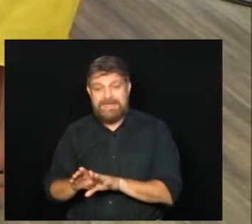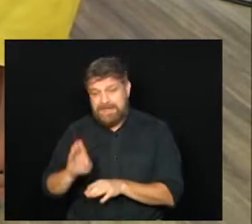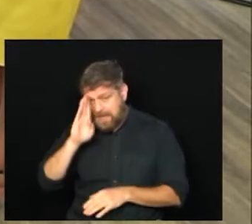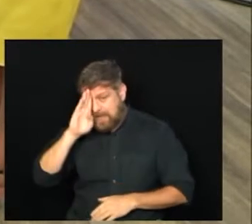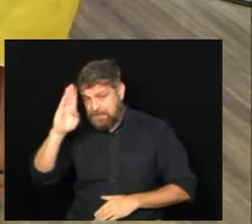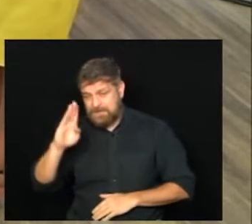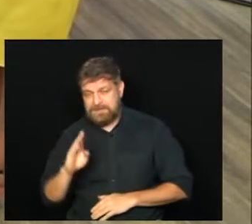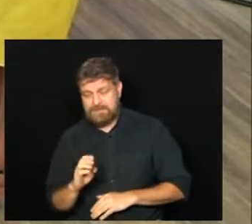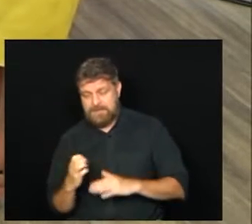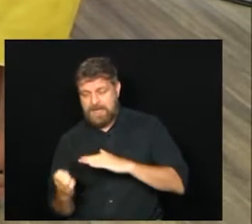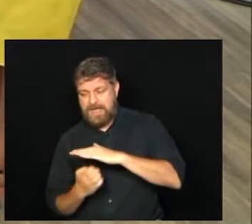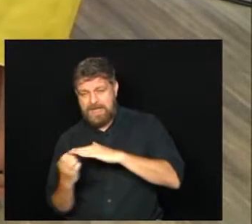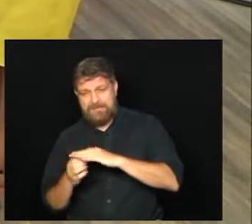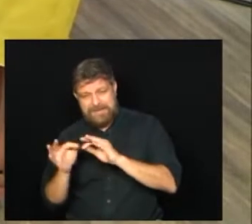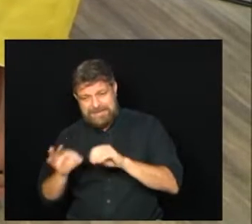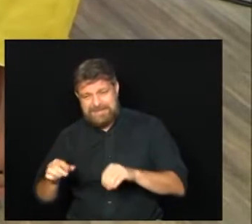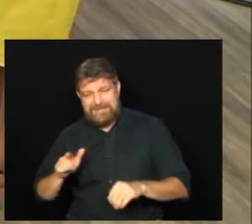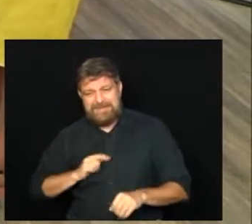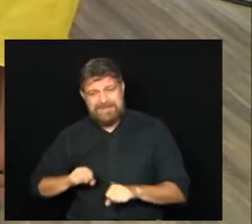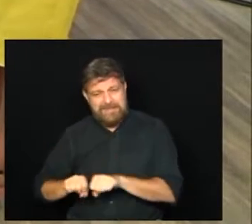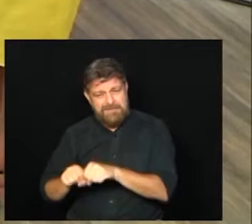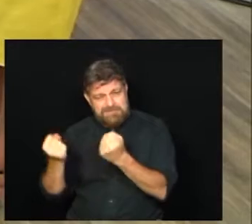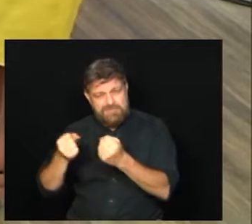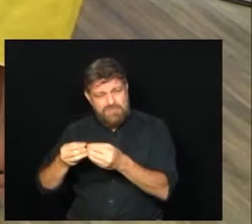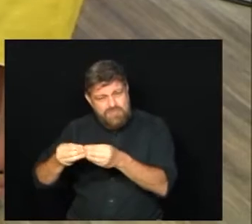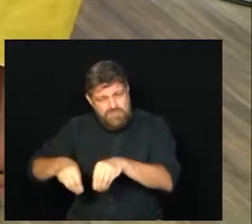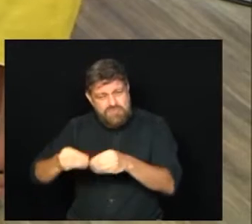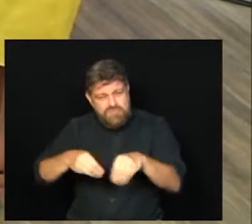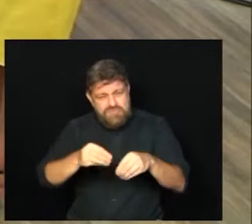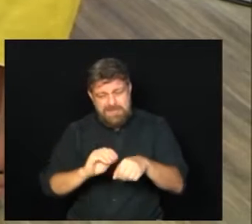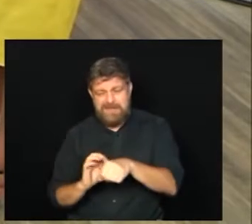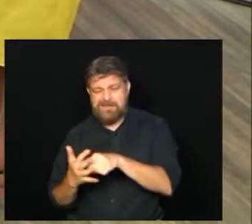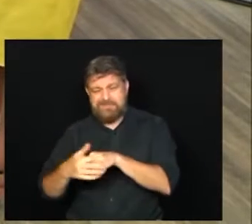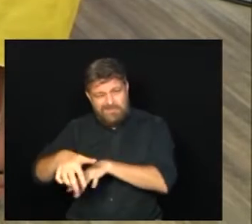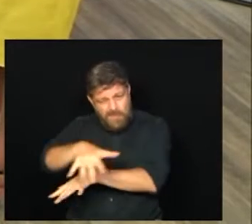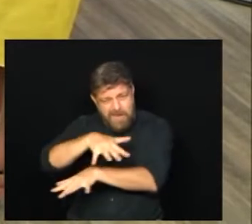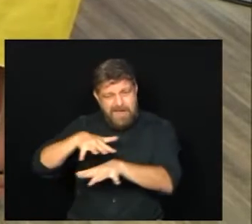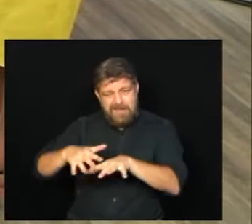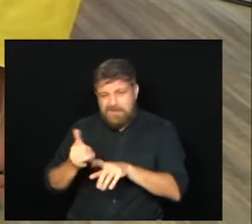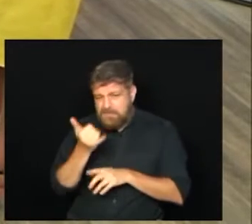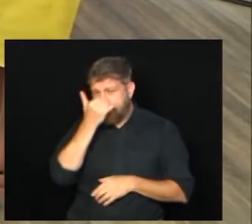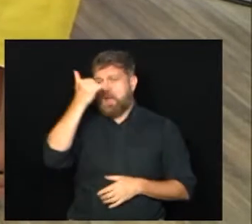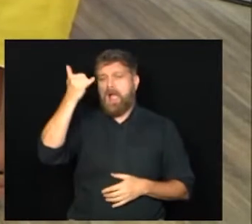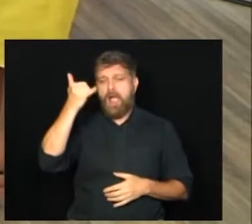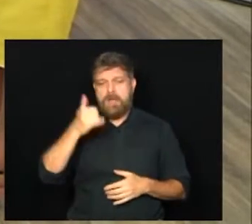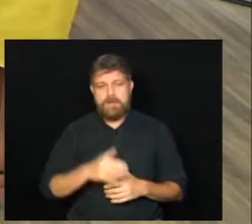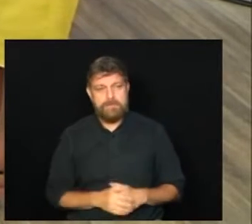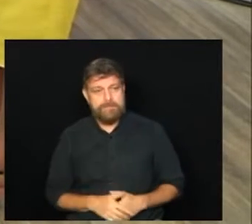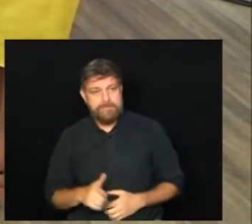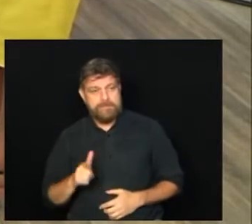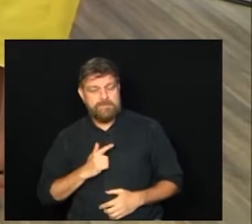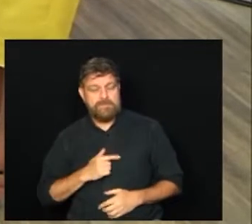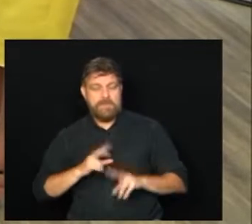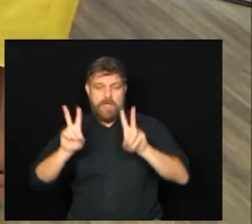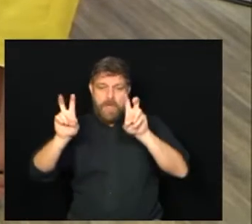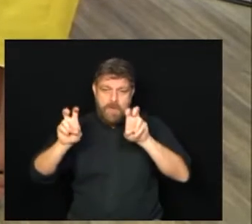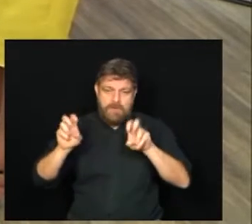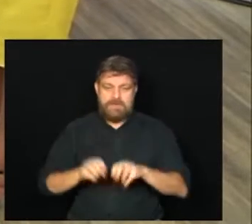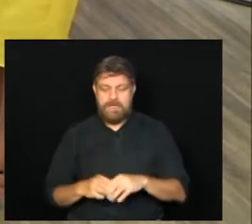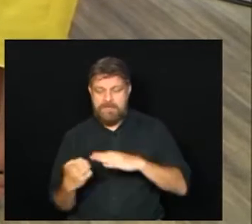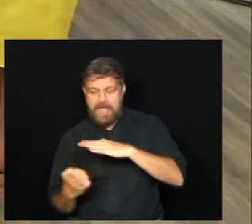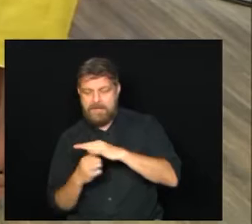e pequenas empresas que foram amplamente impactados aí com a pandemia. E já que a gente está falando de micro, de